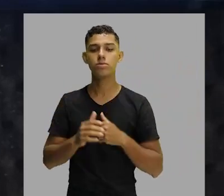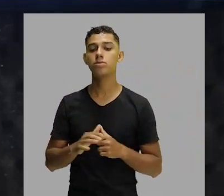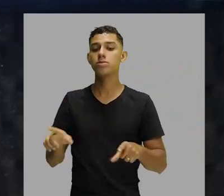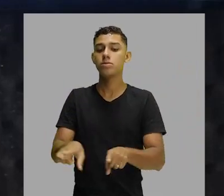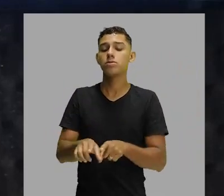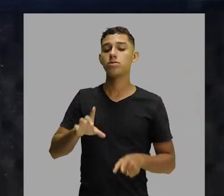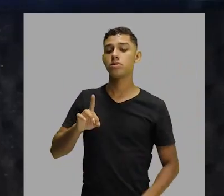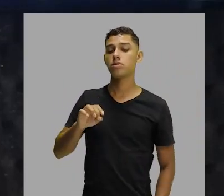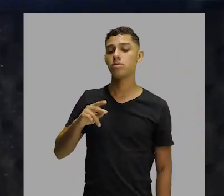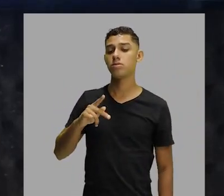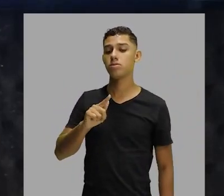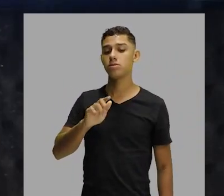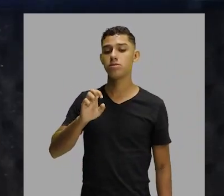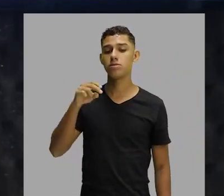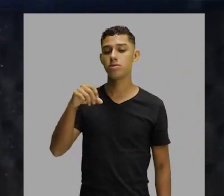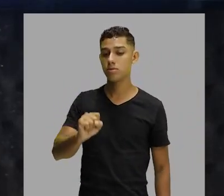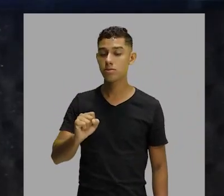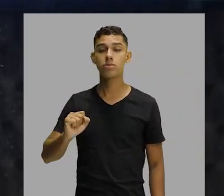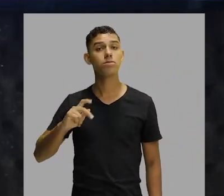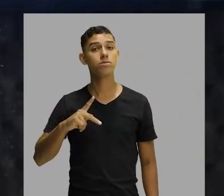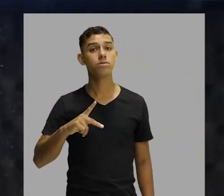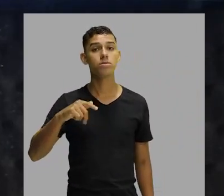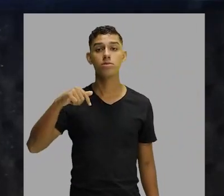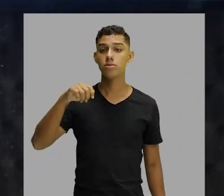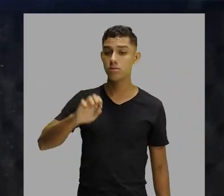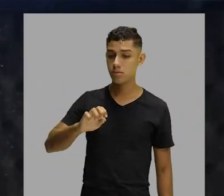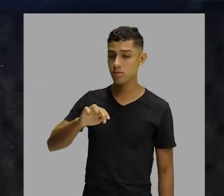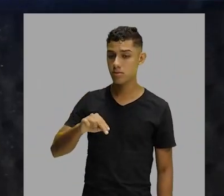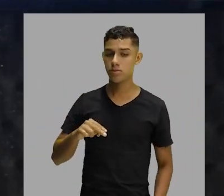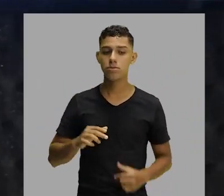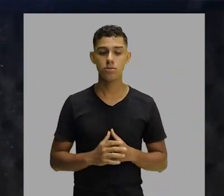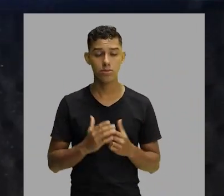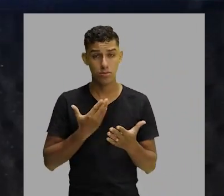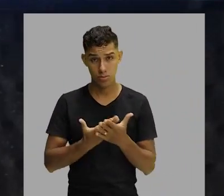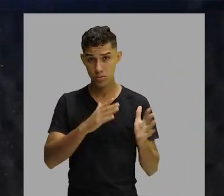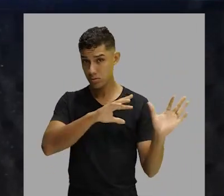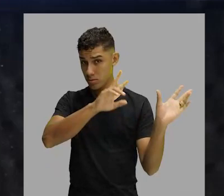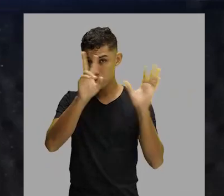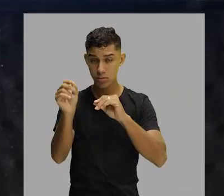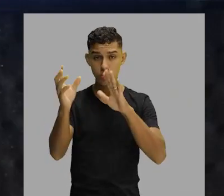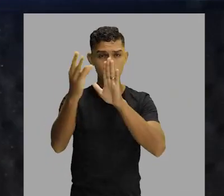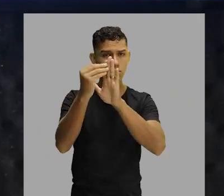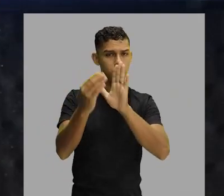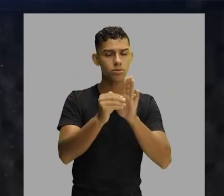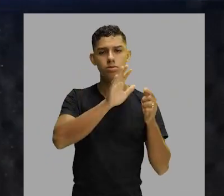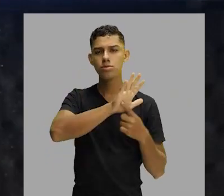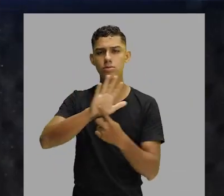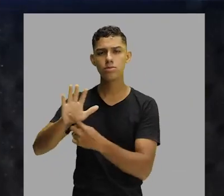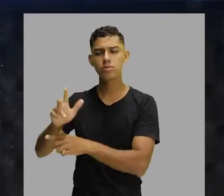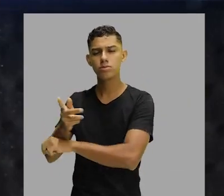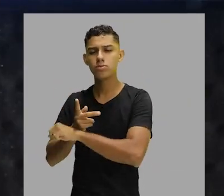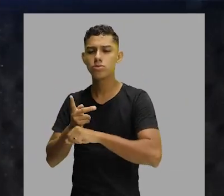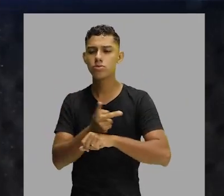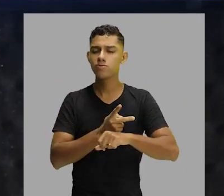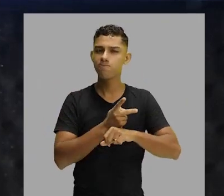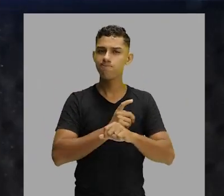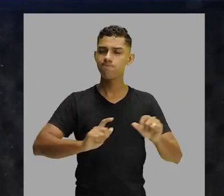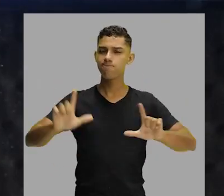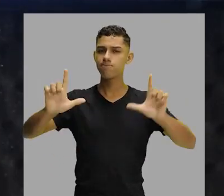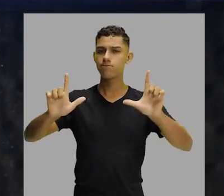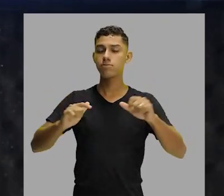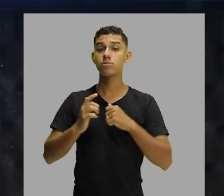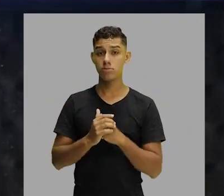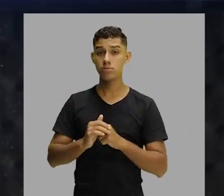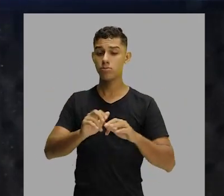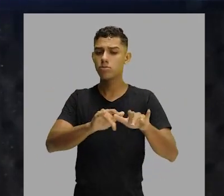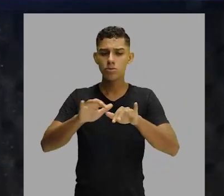última aula, certo? Então, se você perdeu essa aula, ok, procure, vai lá na plataforma Gonçalves Dias,